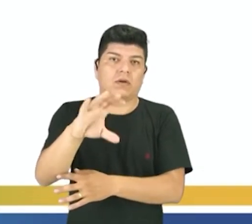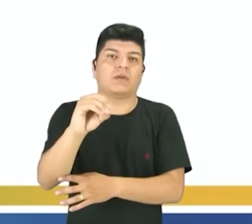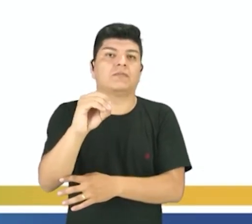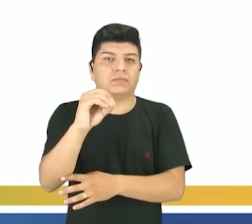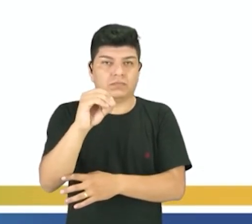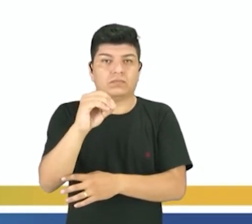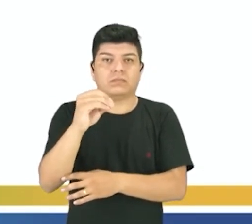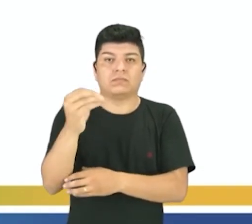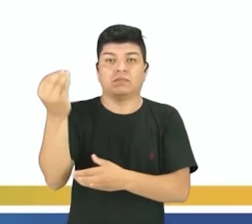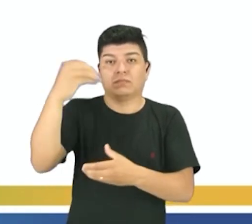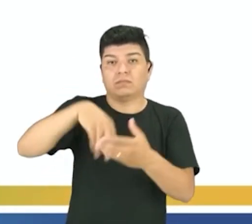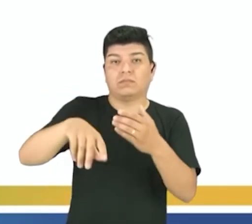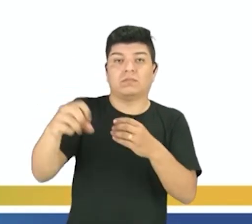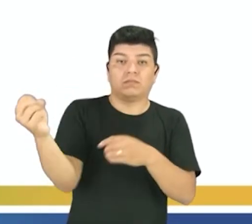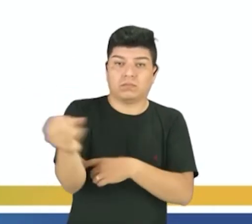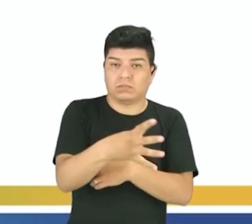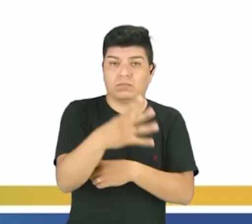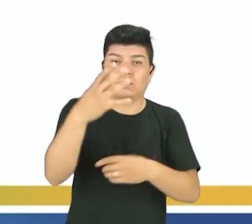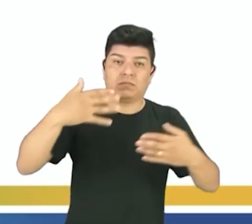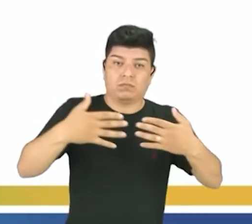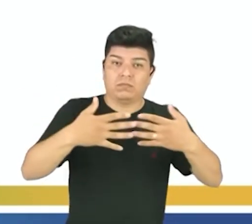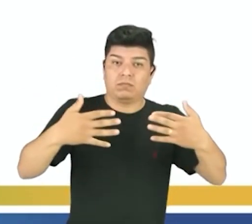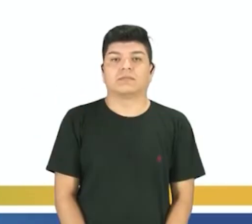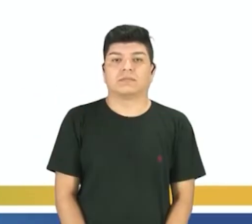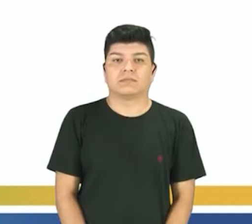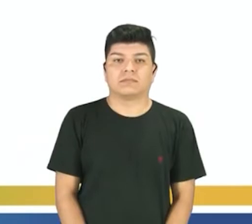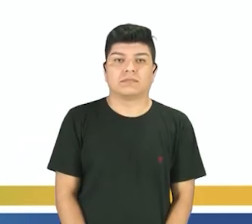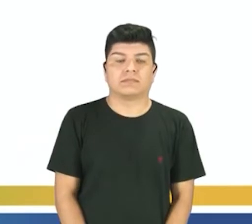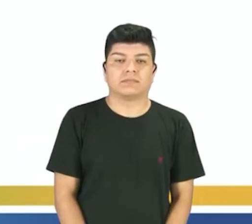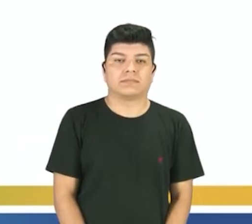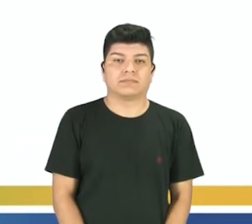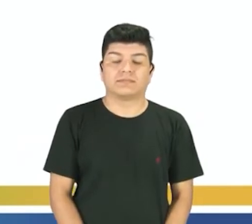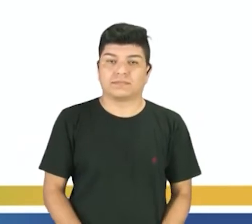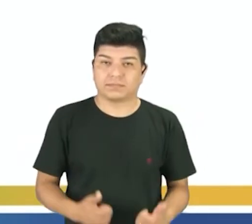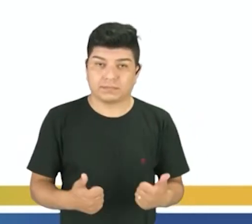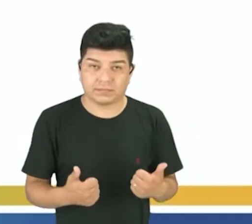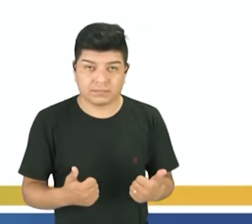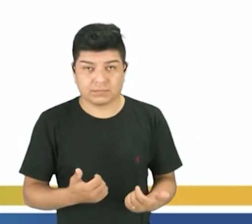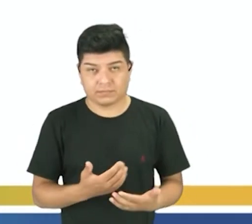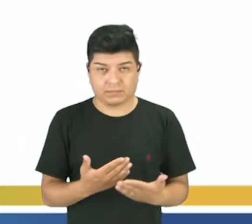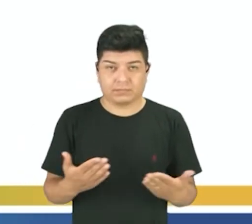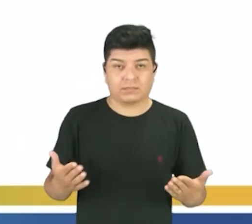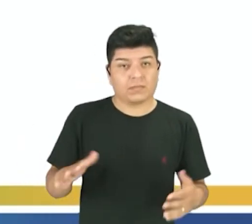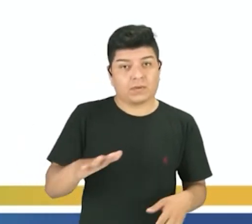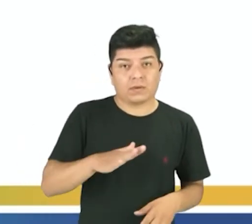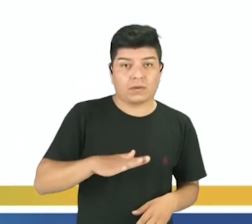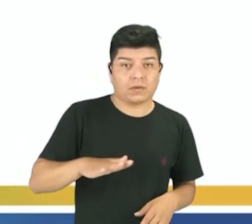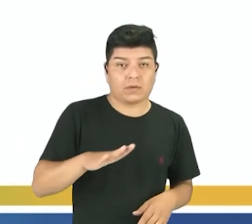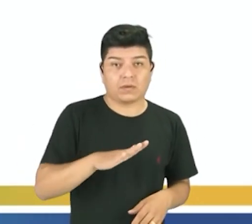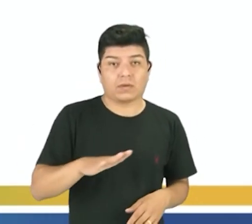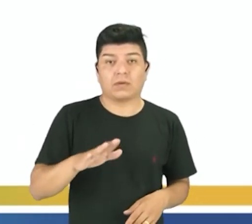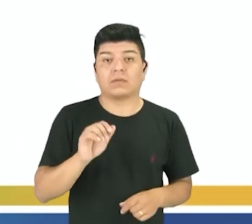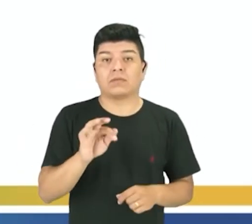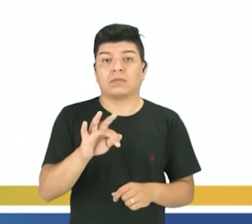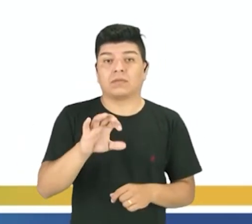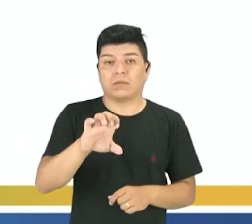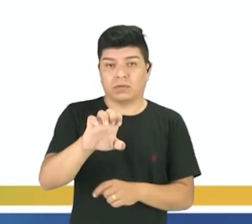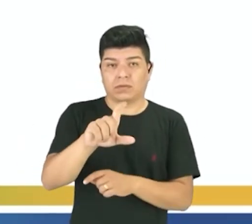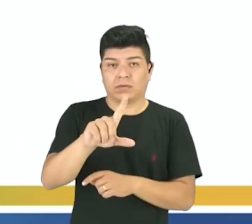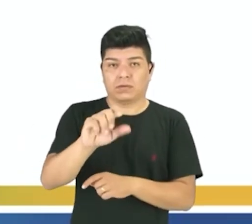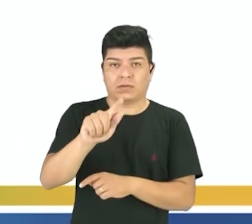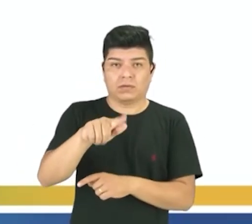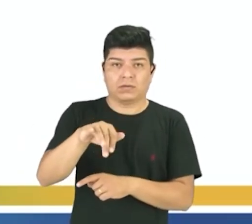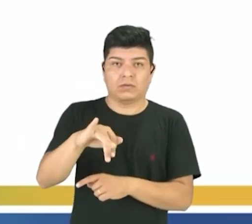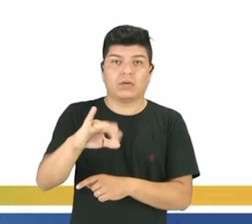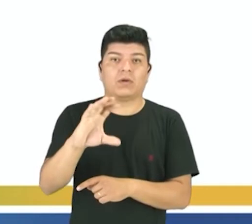adicionar novos tecidos ao corpo primário da planta. Então, pessoal, basicamente o felogênio origina o suber